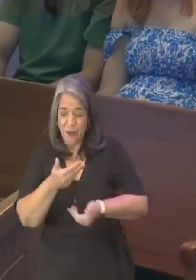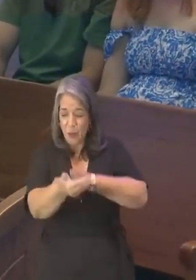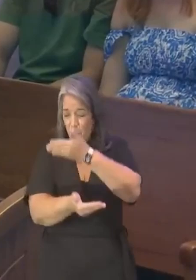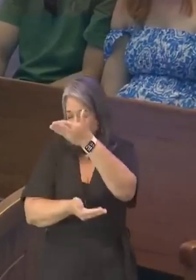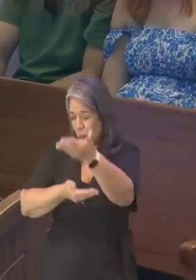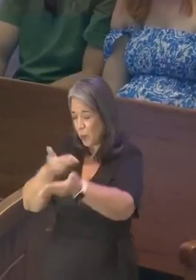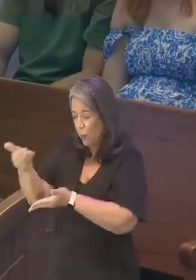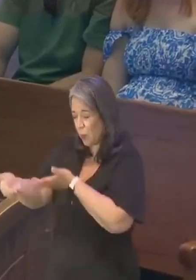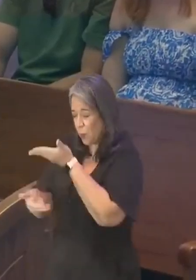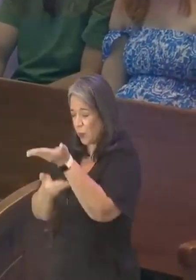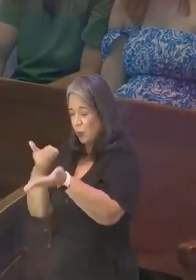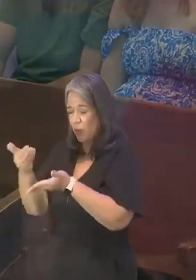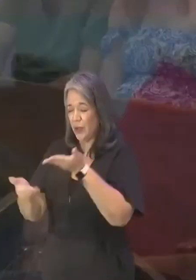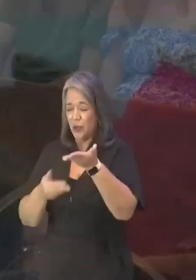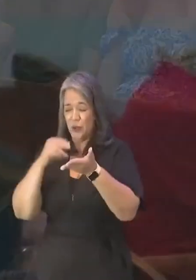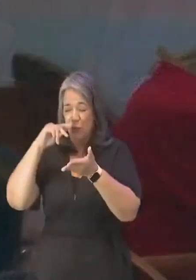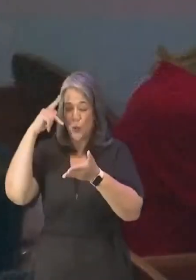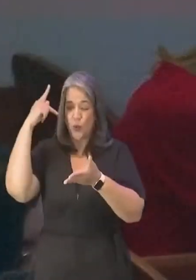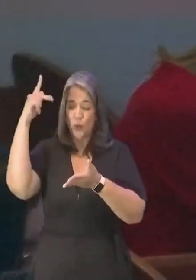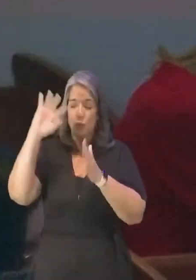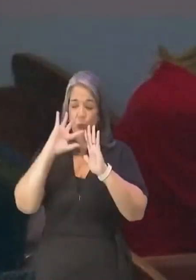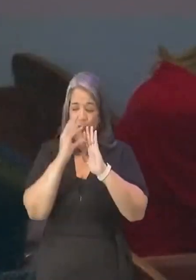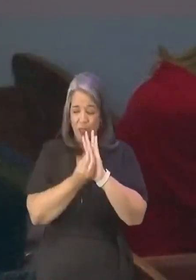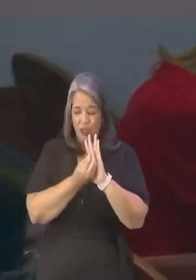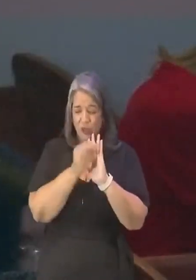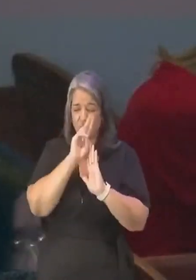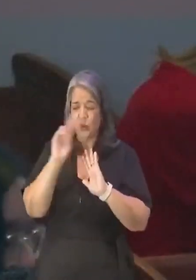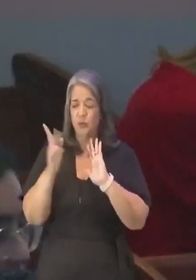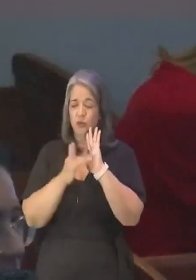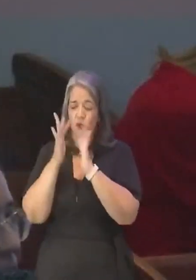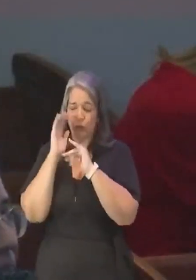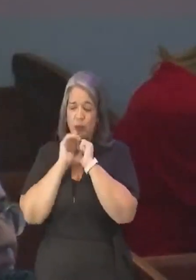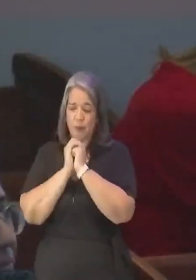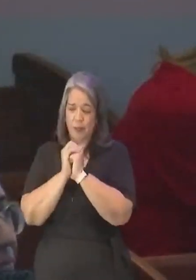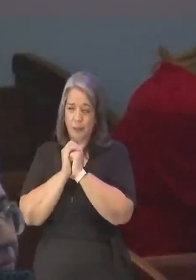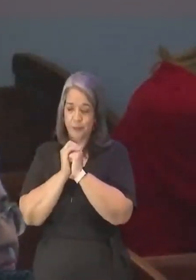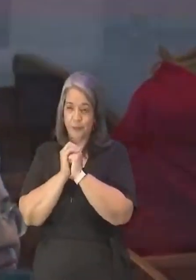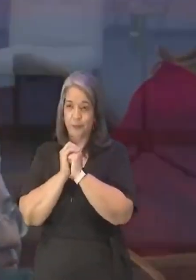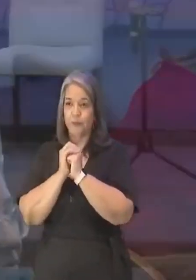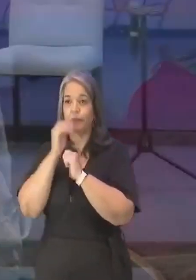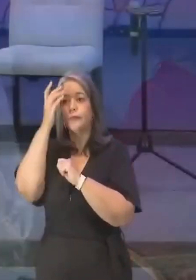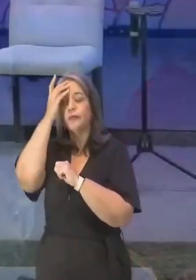igreja, em nome de Jesus, amém. Podem assentar.